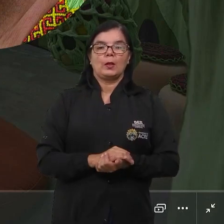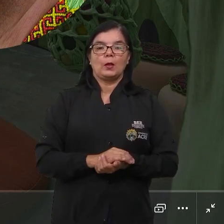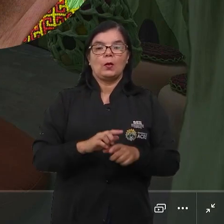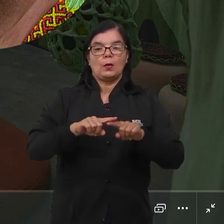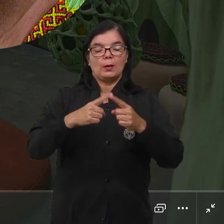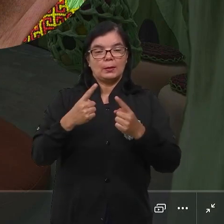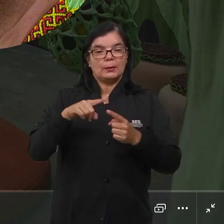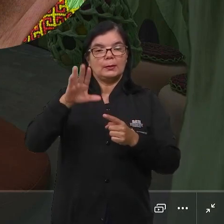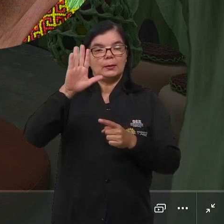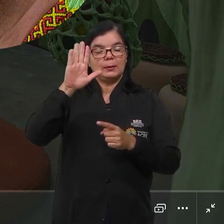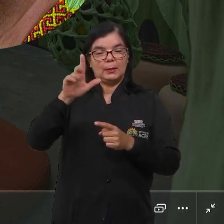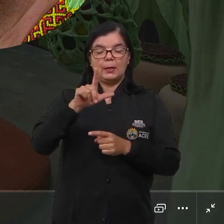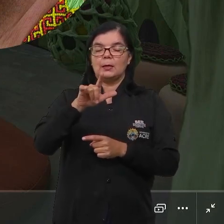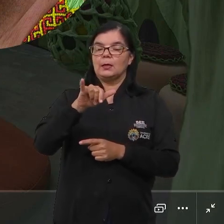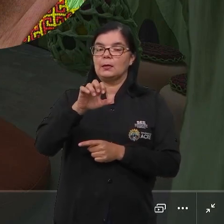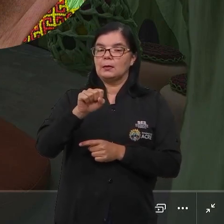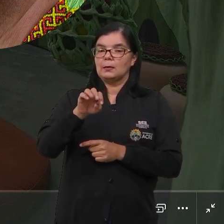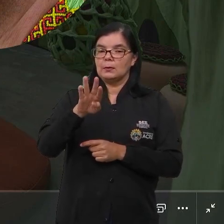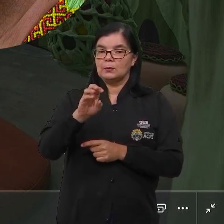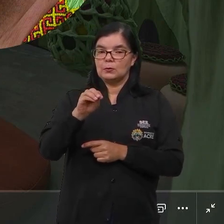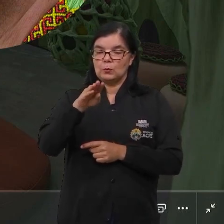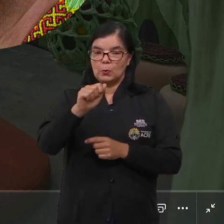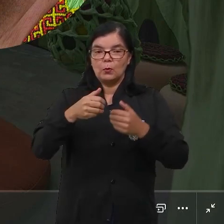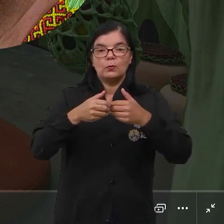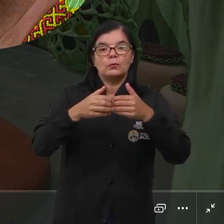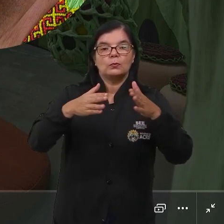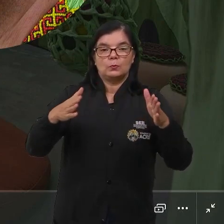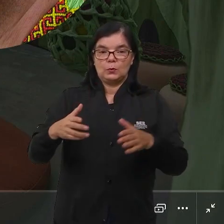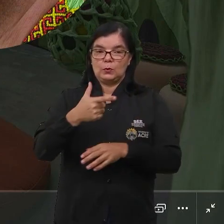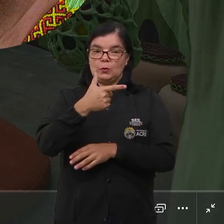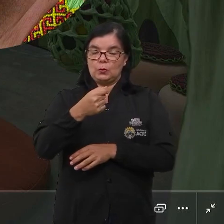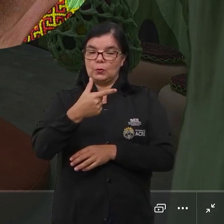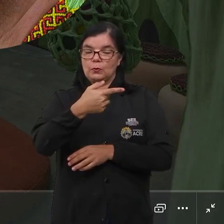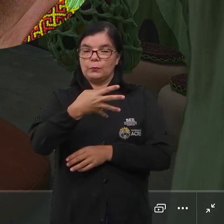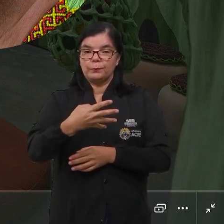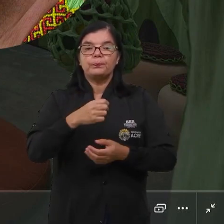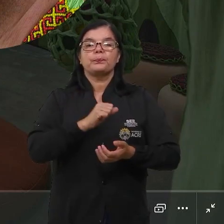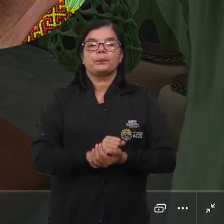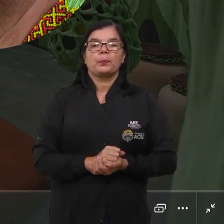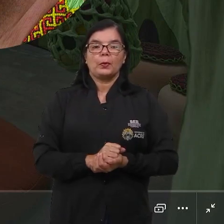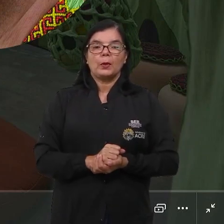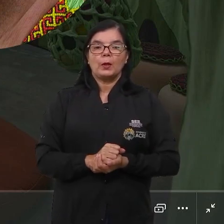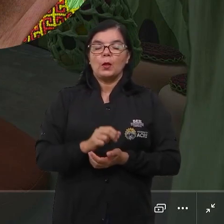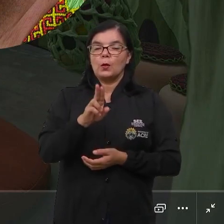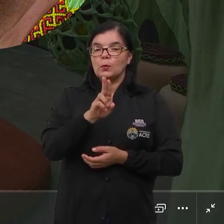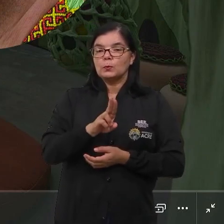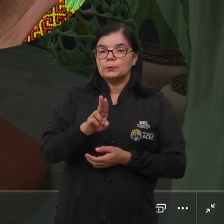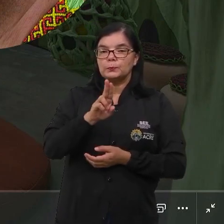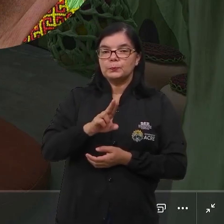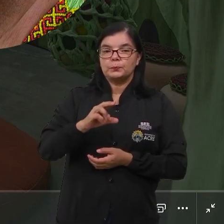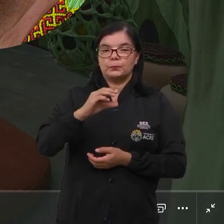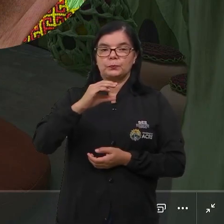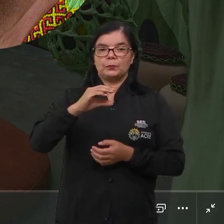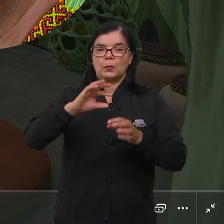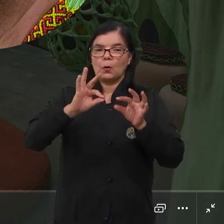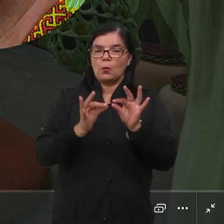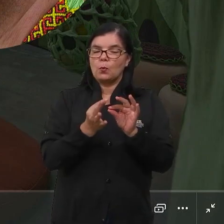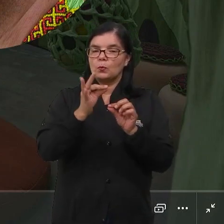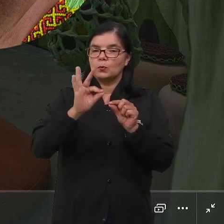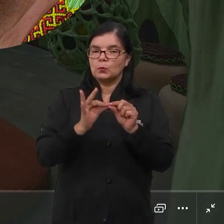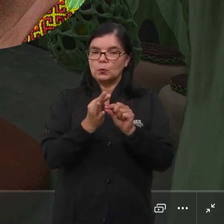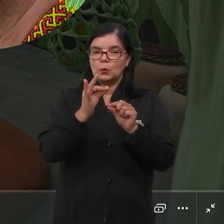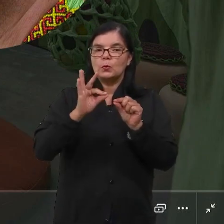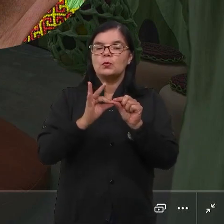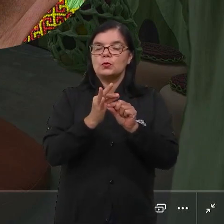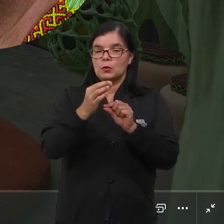em Lisboa. Ela foi aberta ao público em 2024. Usa crochê, é